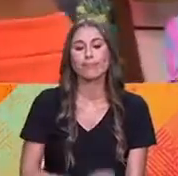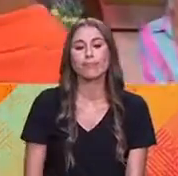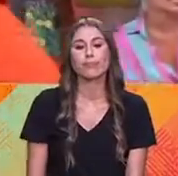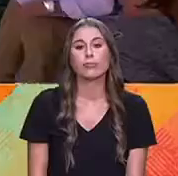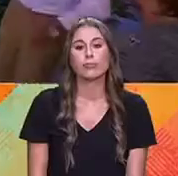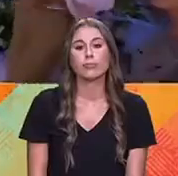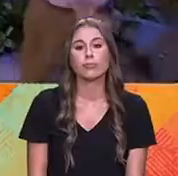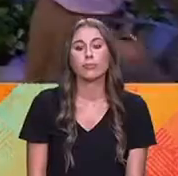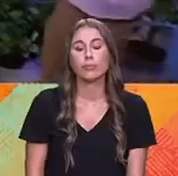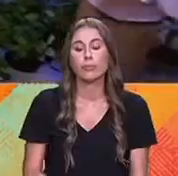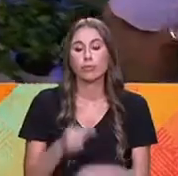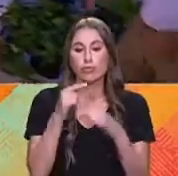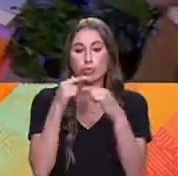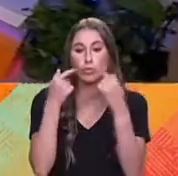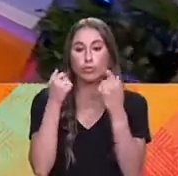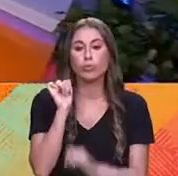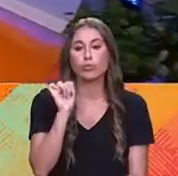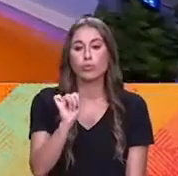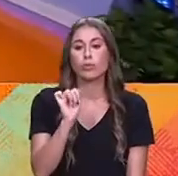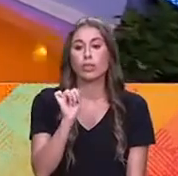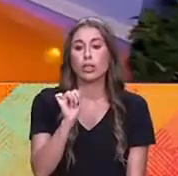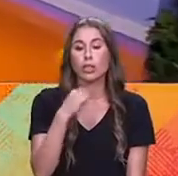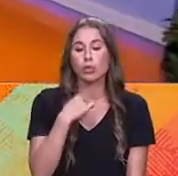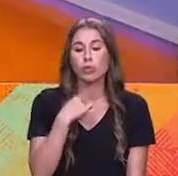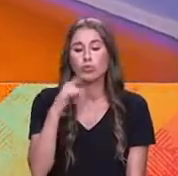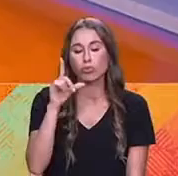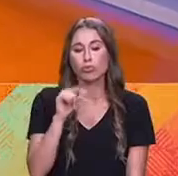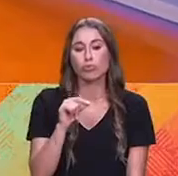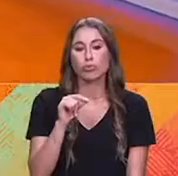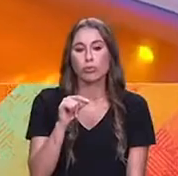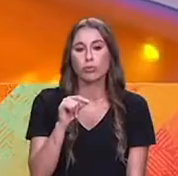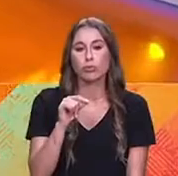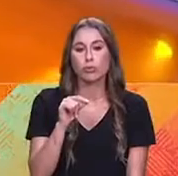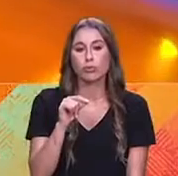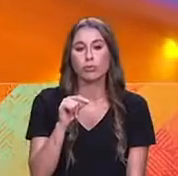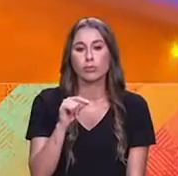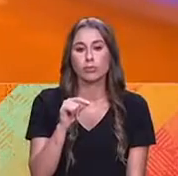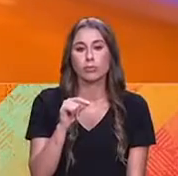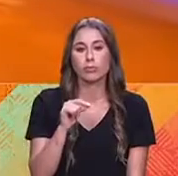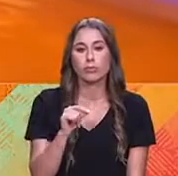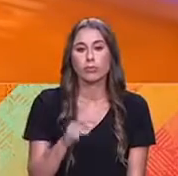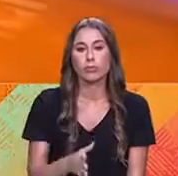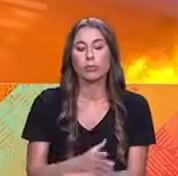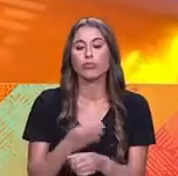Porque eu sofri, vou retribuir na mesma moeda.